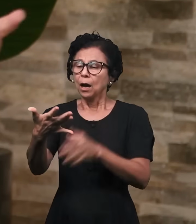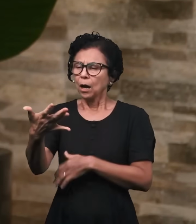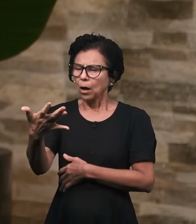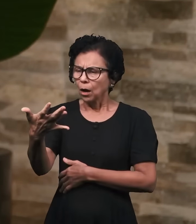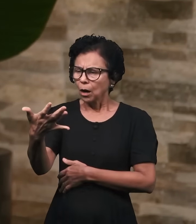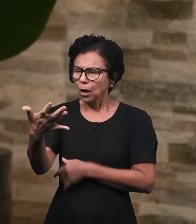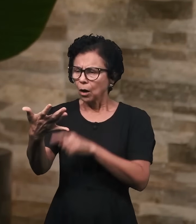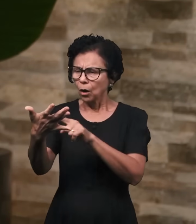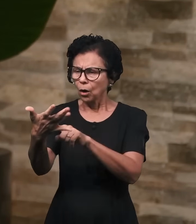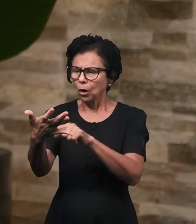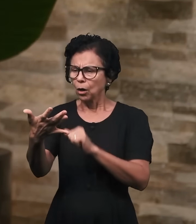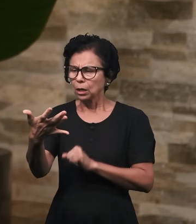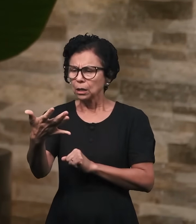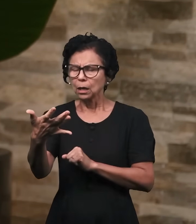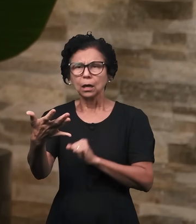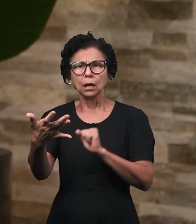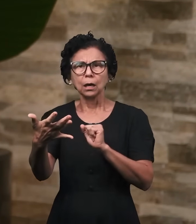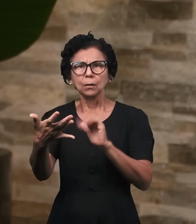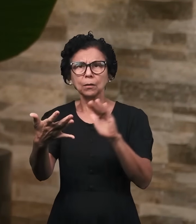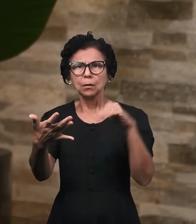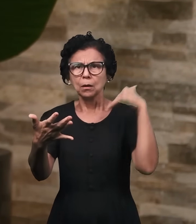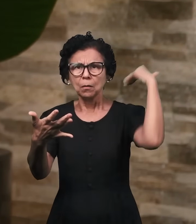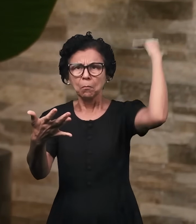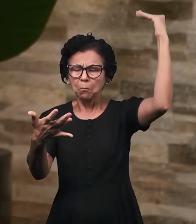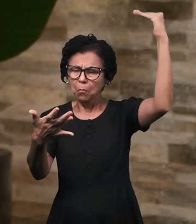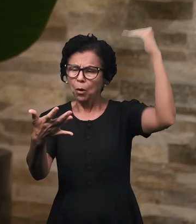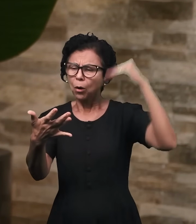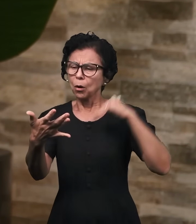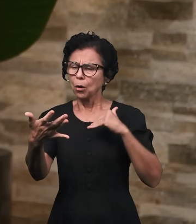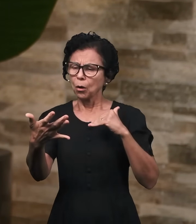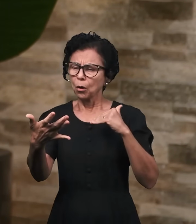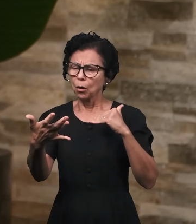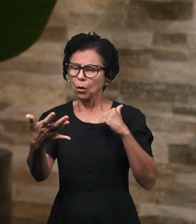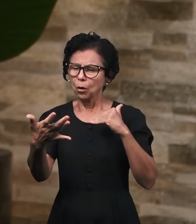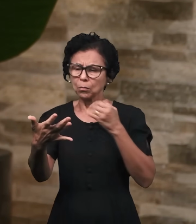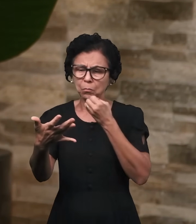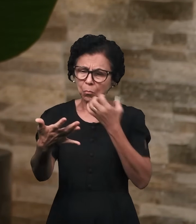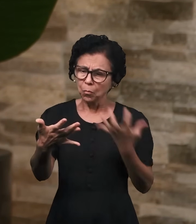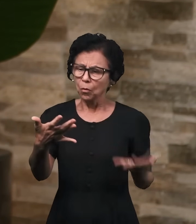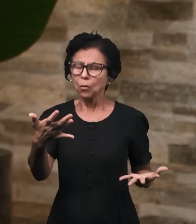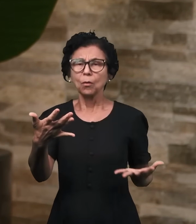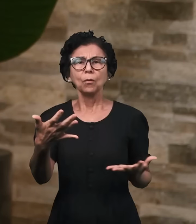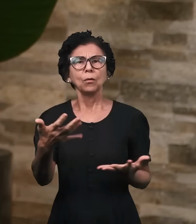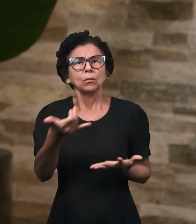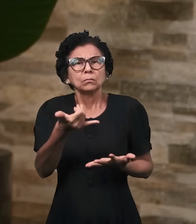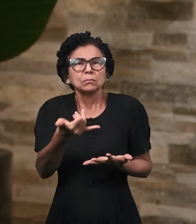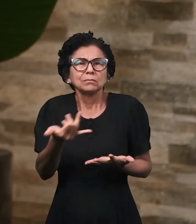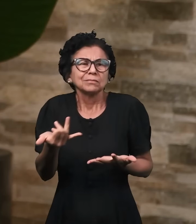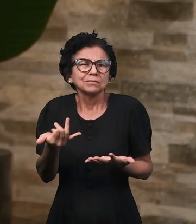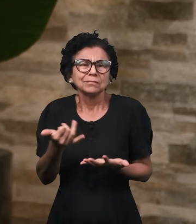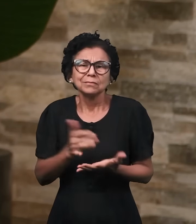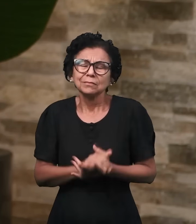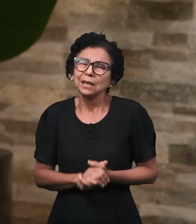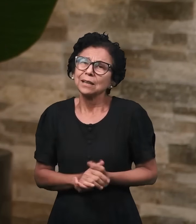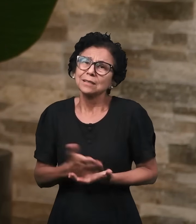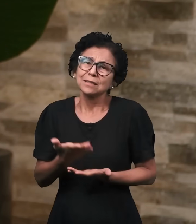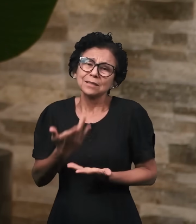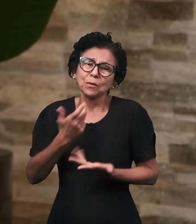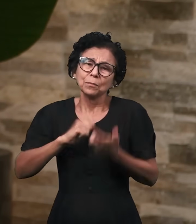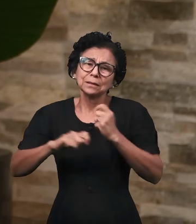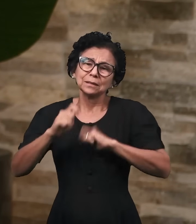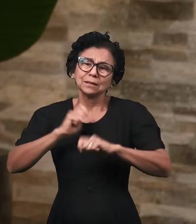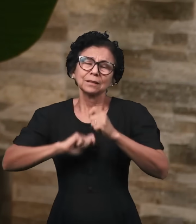está prosperando. E essa é uma lógica algorítmica que leva a uma ansiedade.